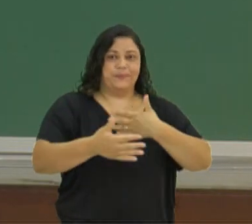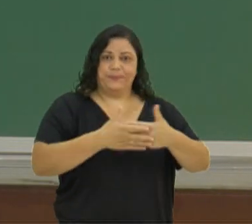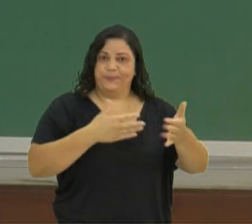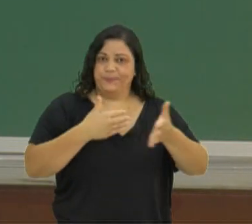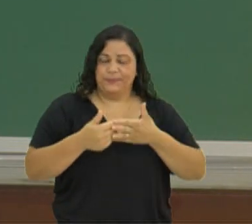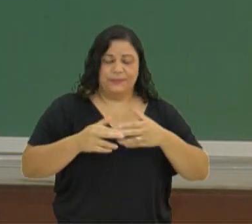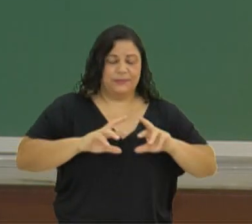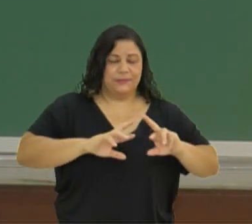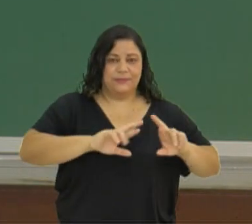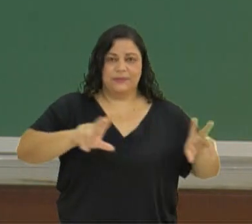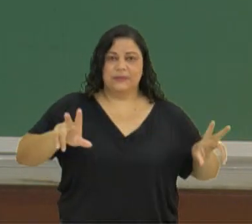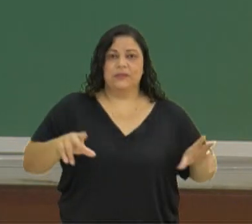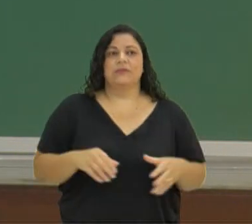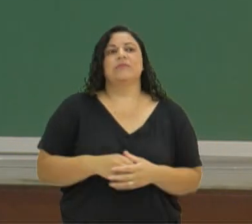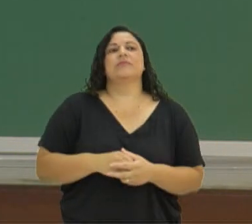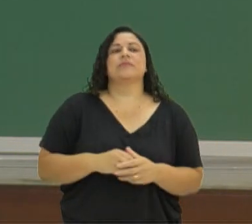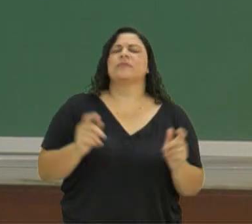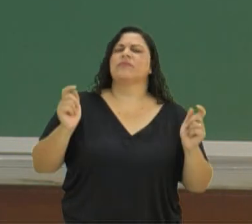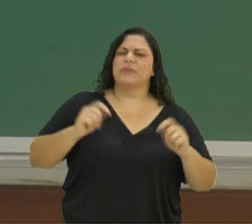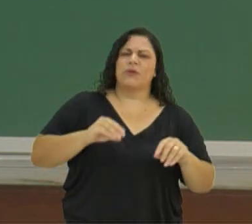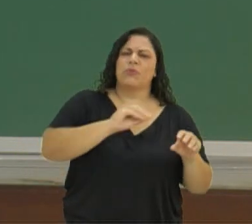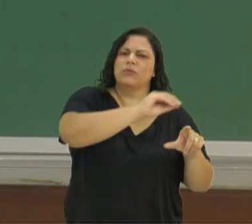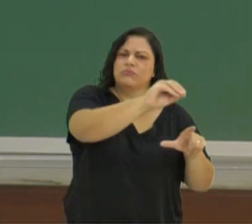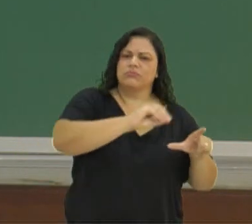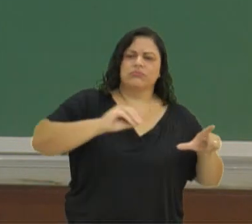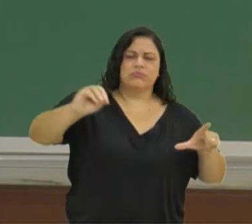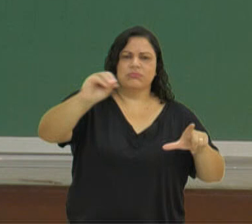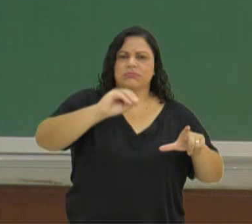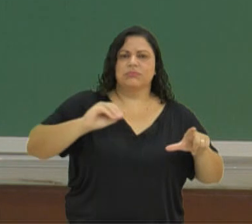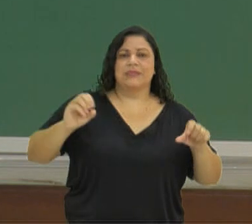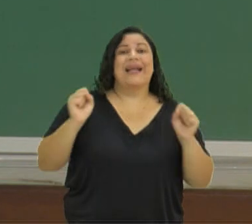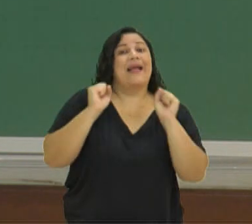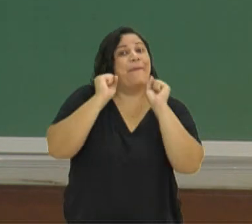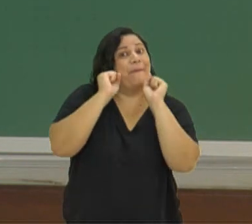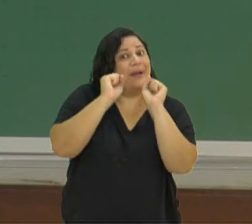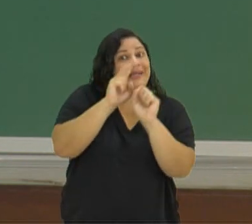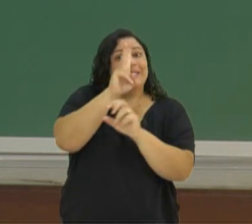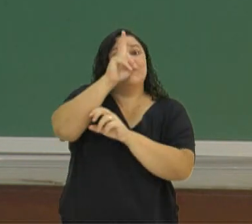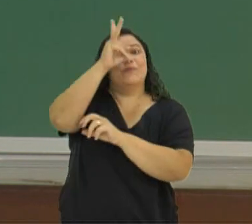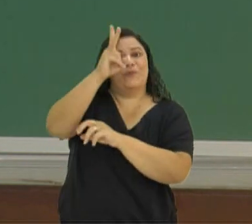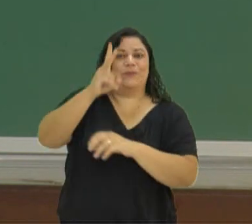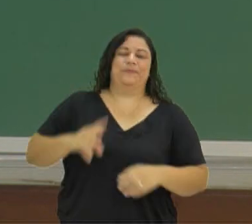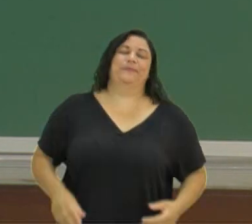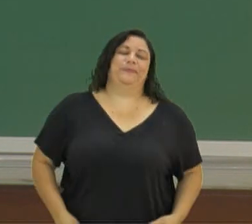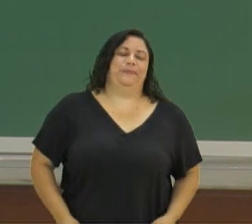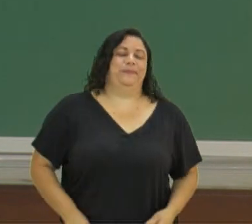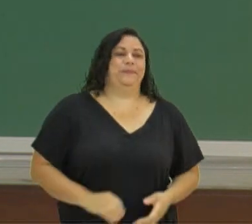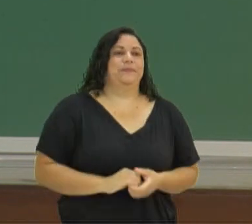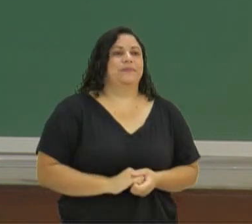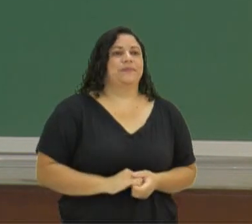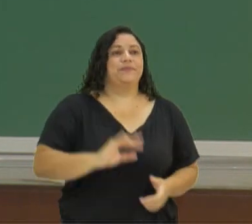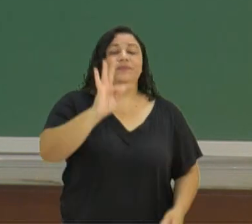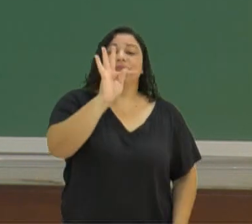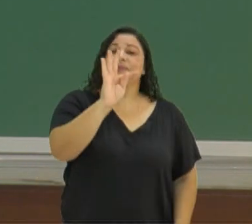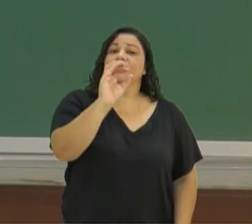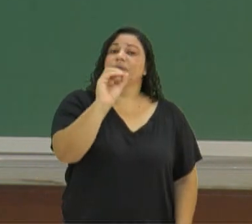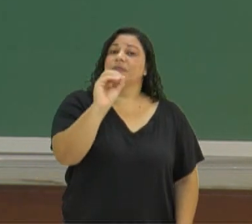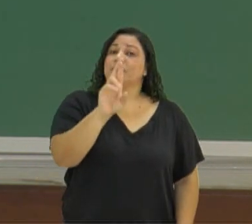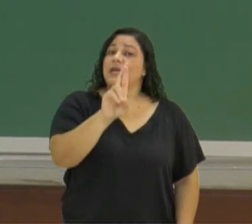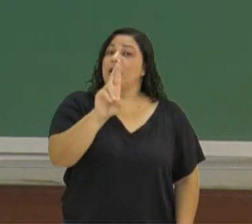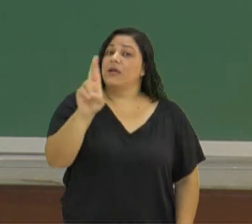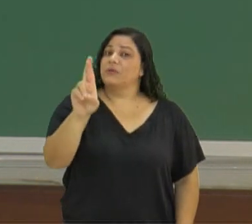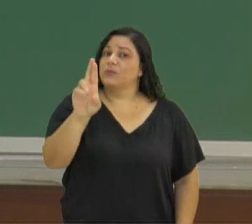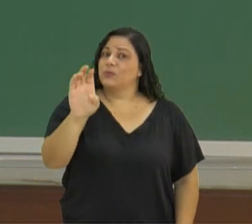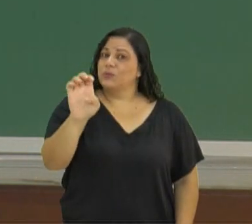casas quiser. Por isso, ela é a peça mais poderosa do jogo. Agora, a torre. A torre também é uma peça bem